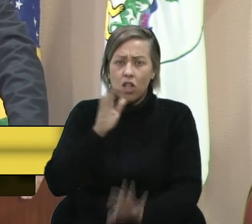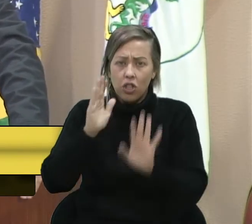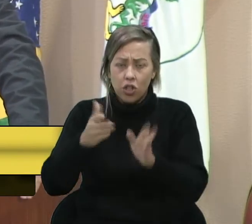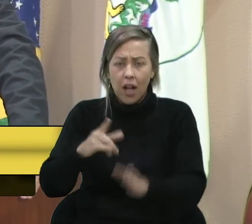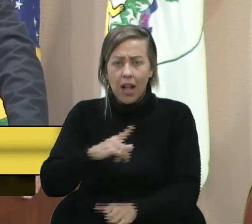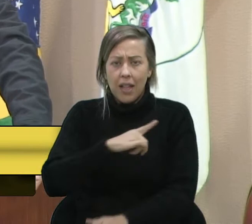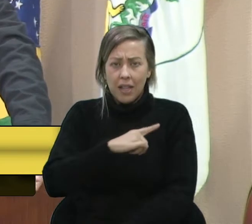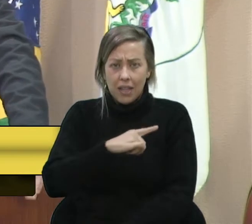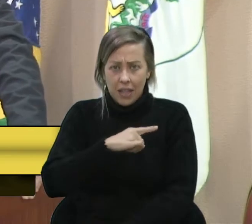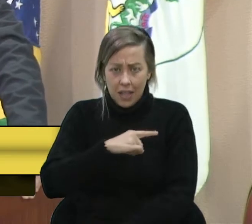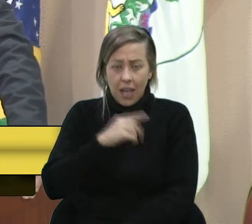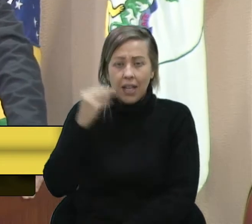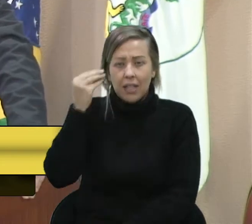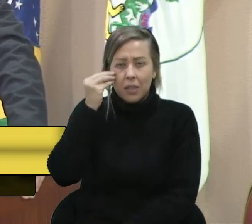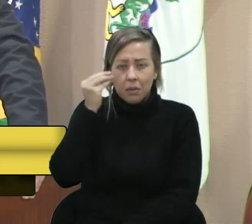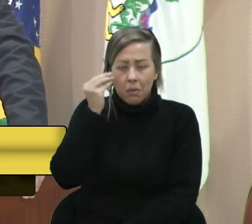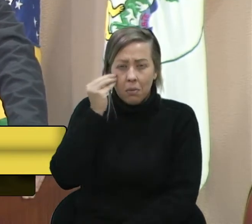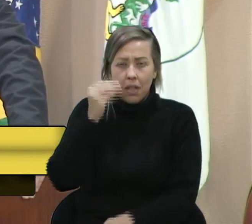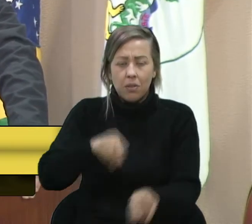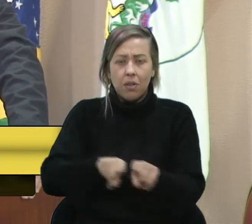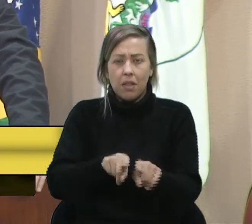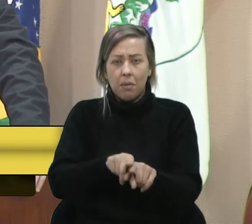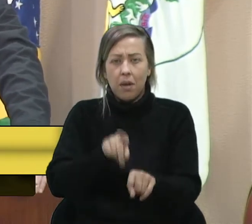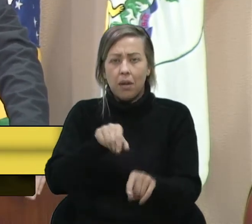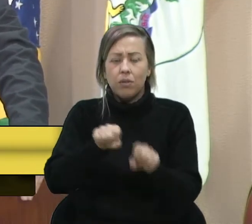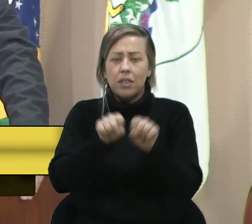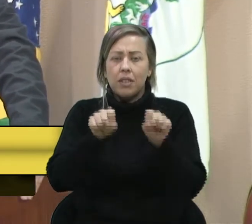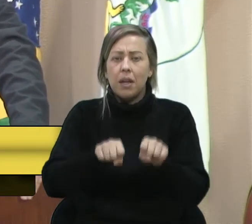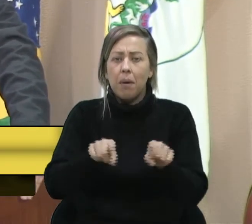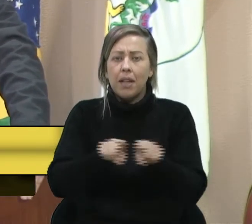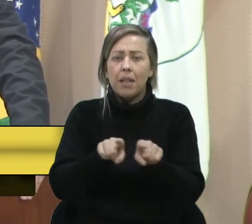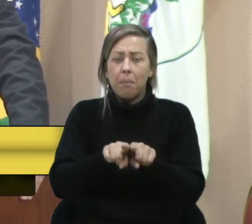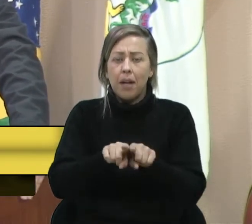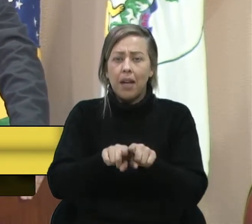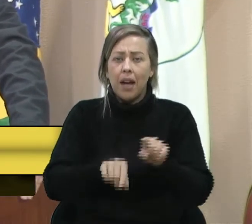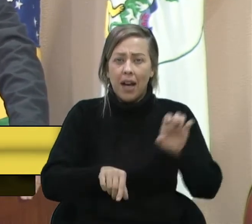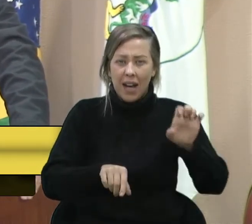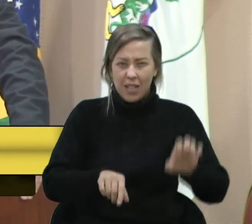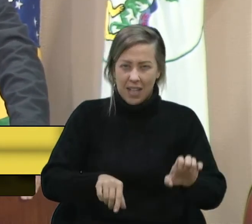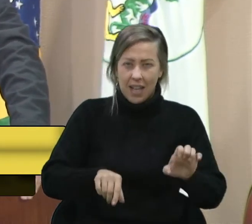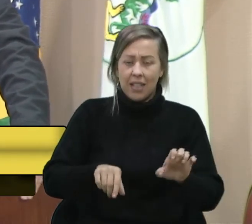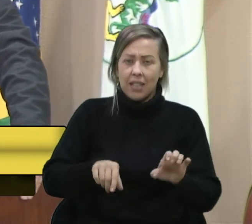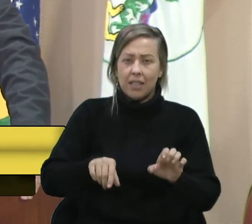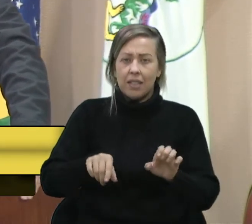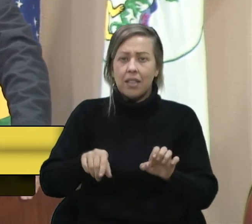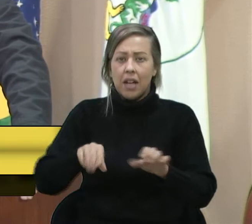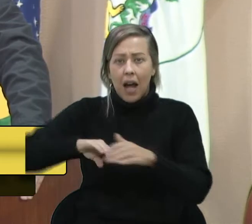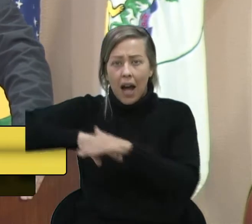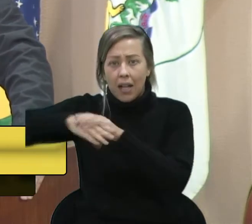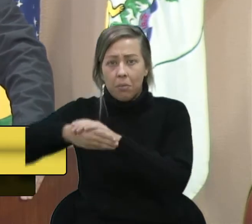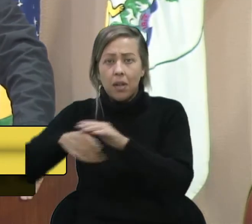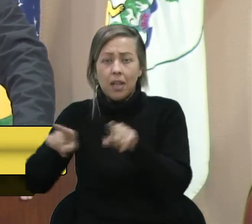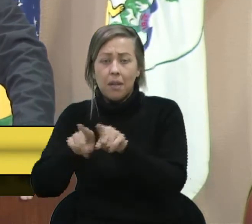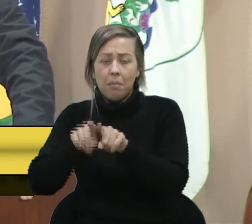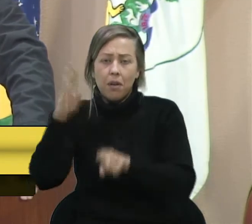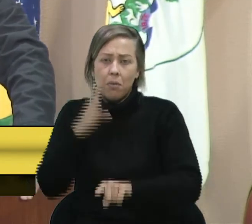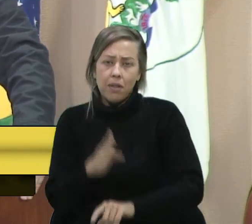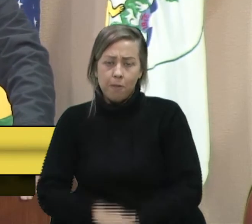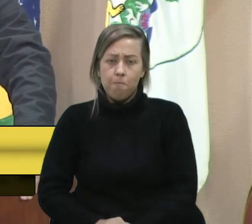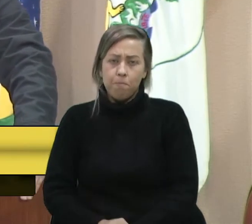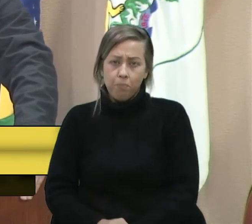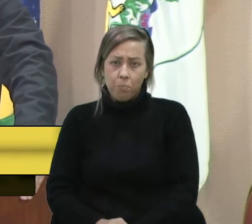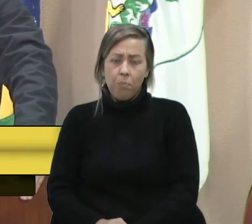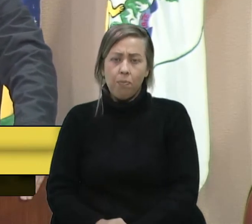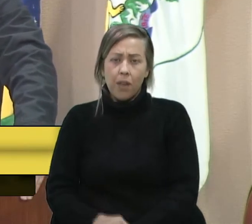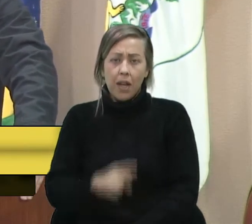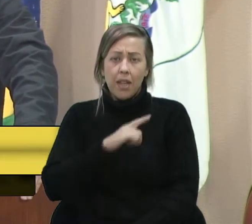existe, ele é um sistema experimentado, ele é um sistema que inclusive a esquerda, como a gente pôde ver aqui, implementou também no Brasil. Né? Então a